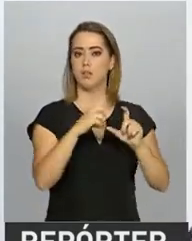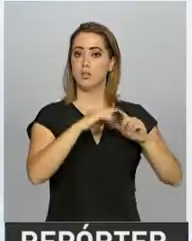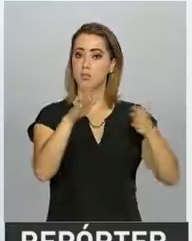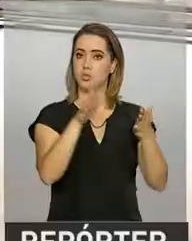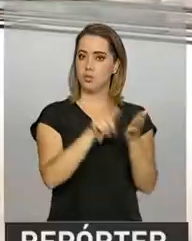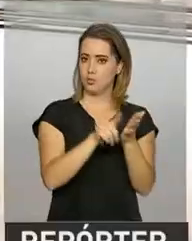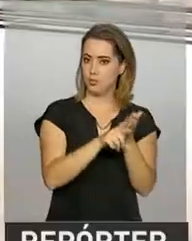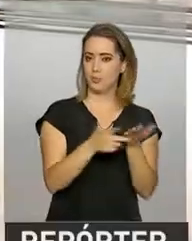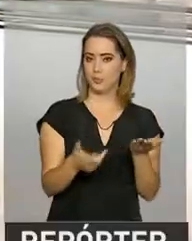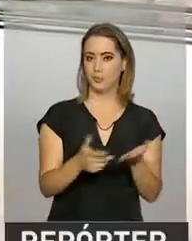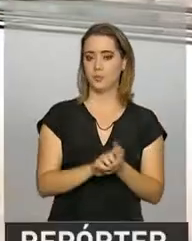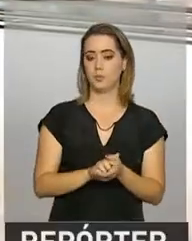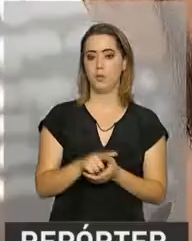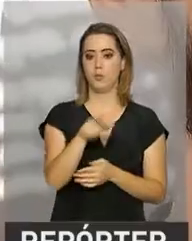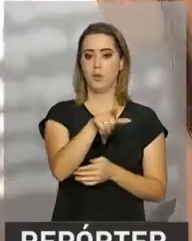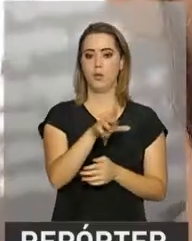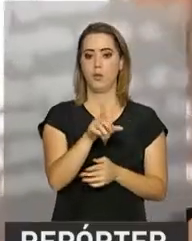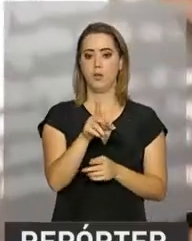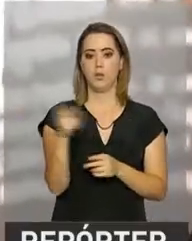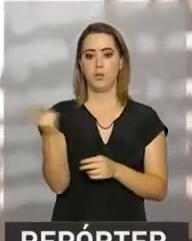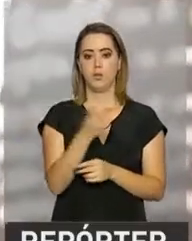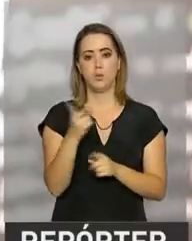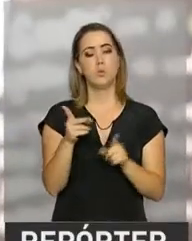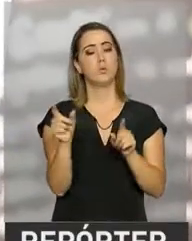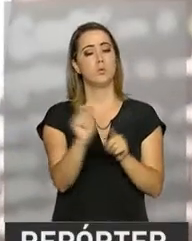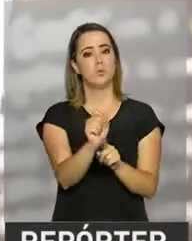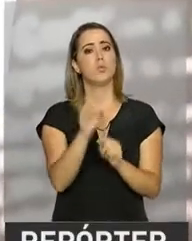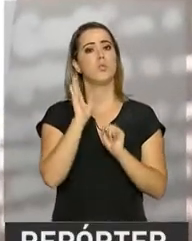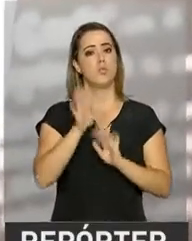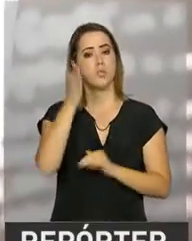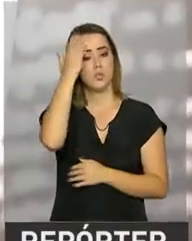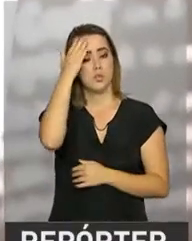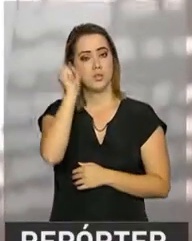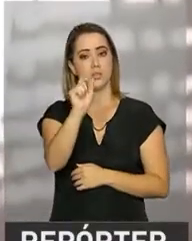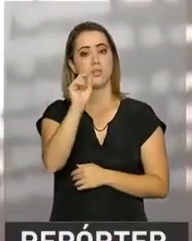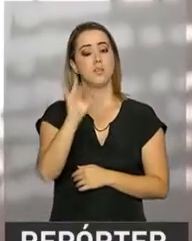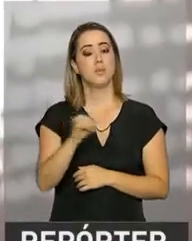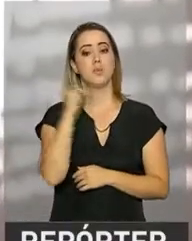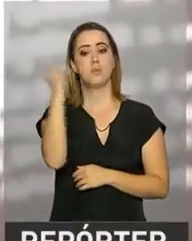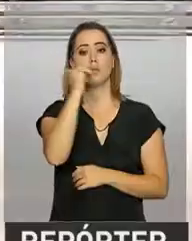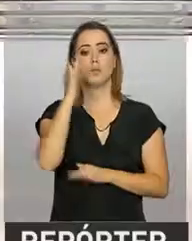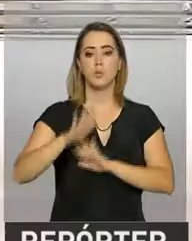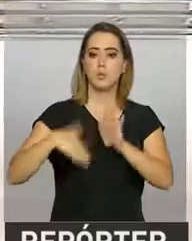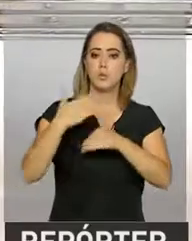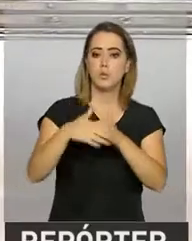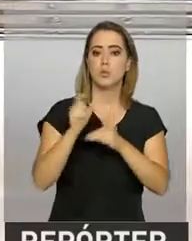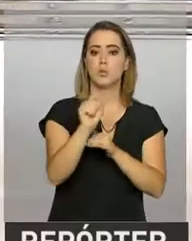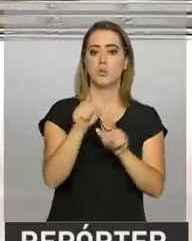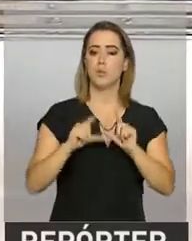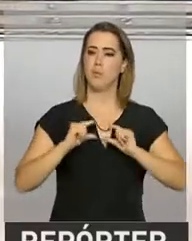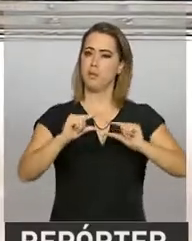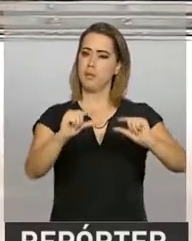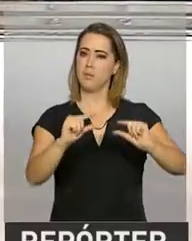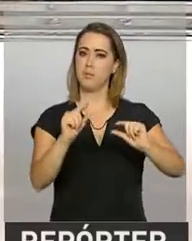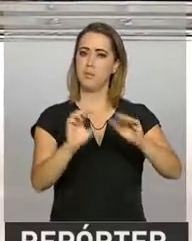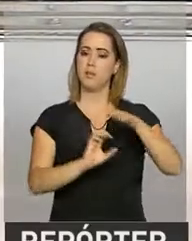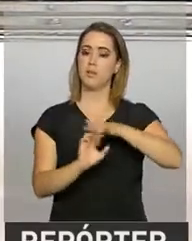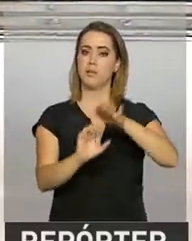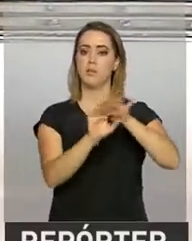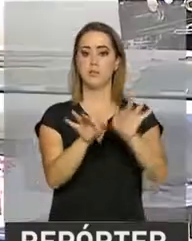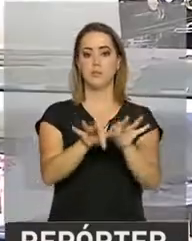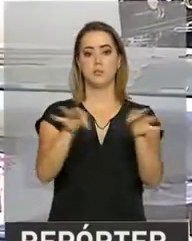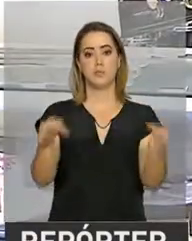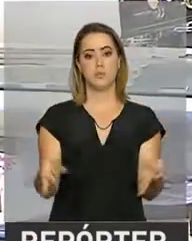aqui no Brasil. Os sócios Matheus e Fernando sabem bem a importância de tornar os processos para as pequenas empresas mais